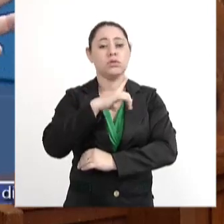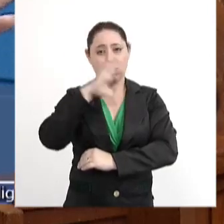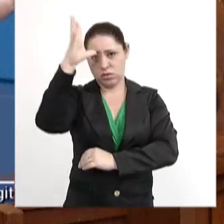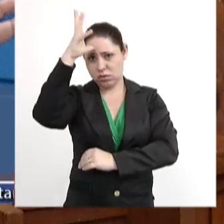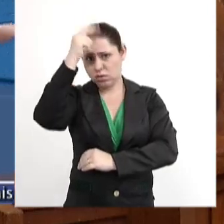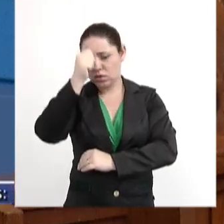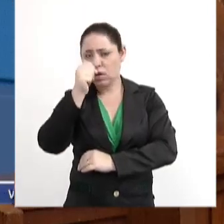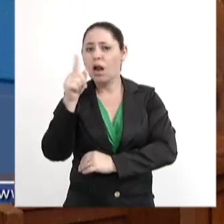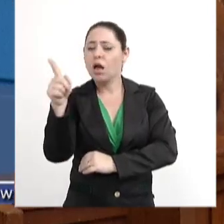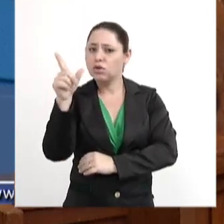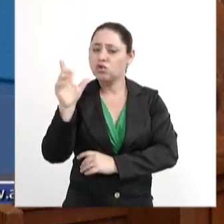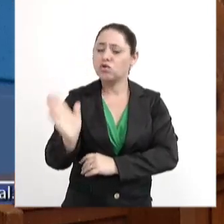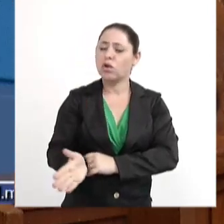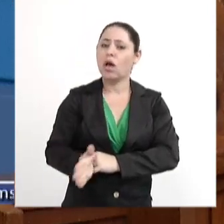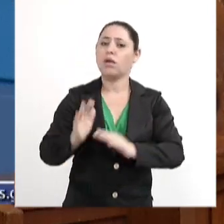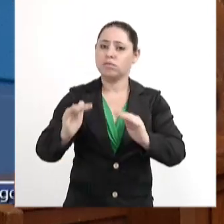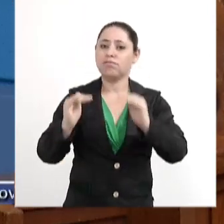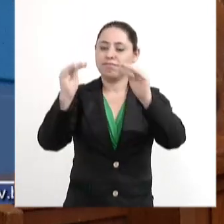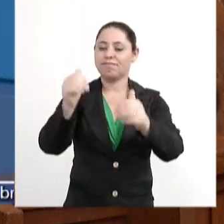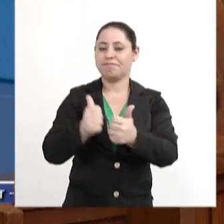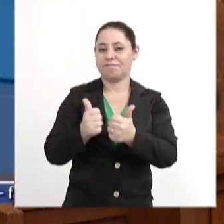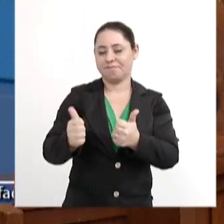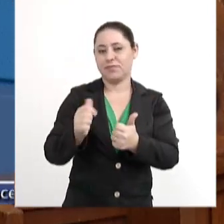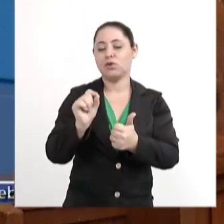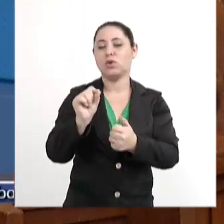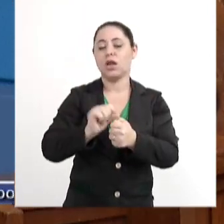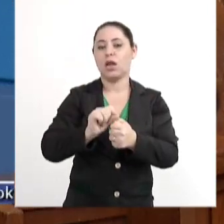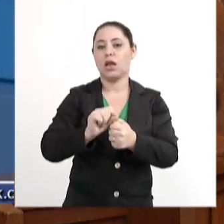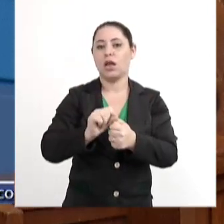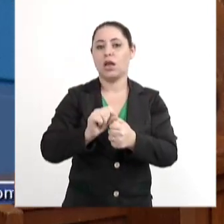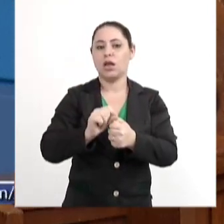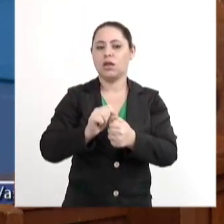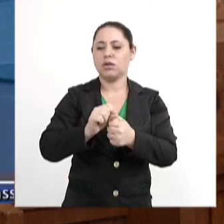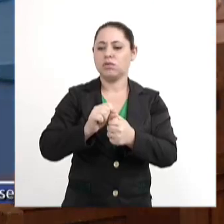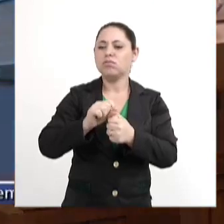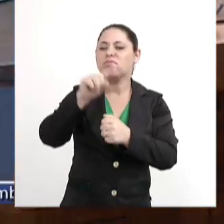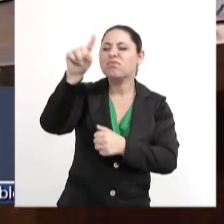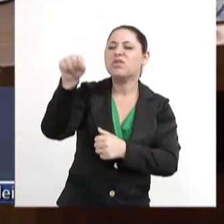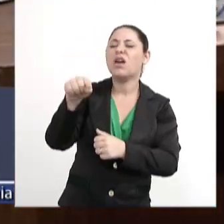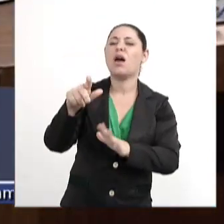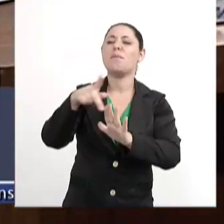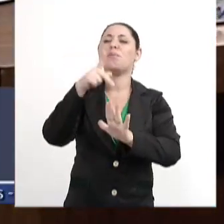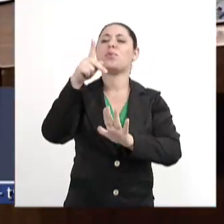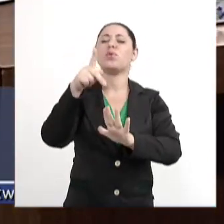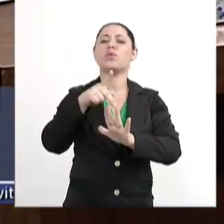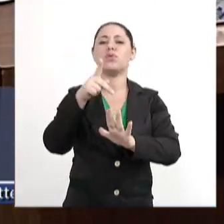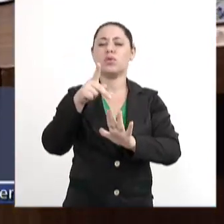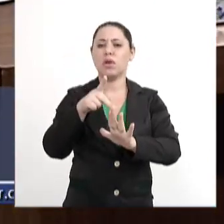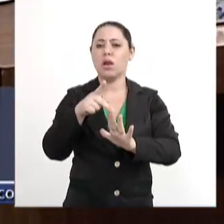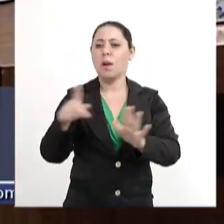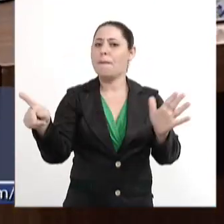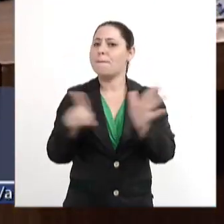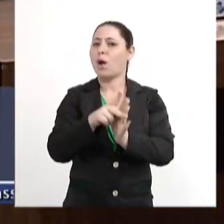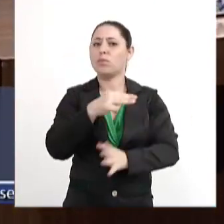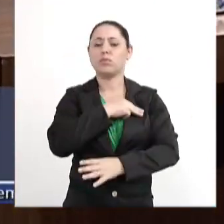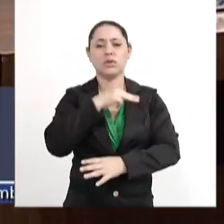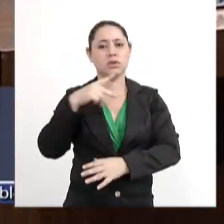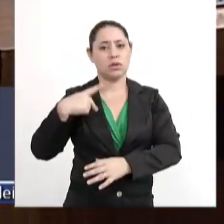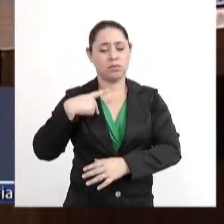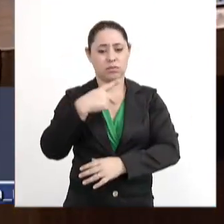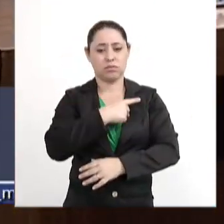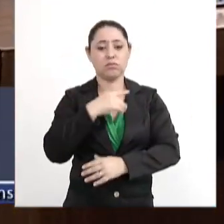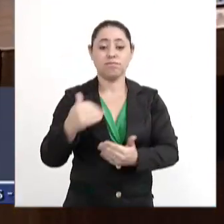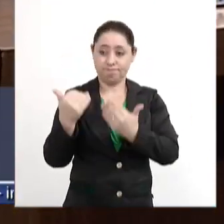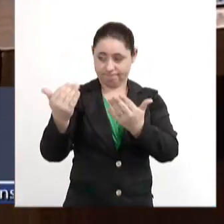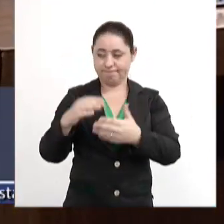no Supremo Tribunal Federal, exatamente questionando a portaria oriunda do Ministério da Saúde. Eu concedo uma